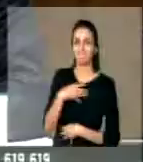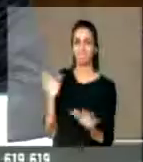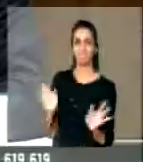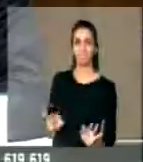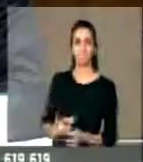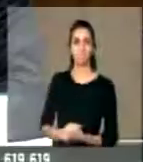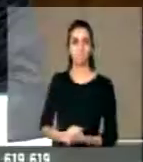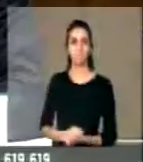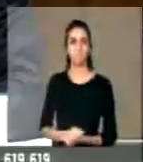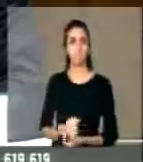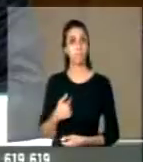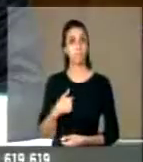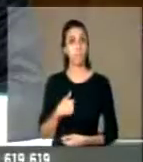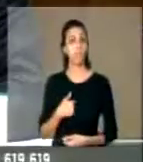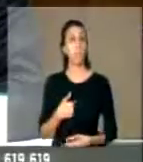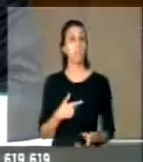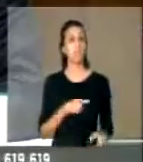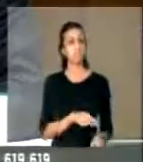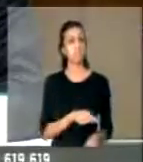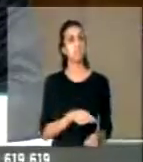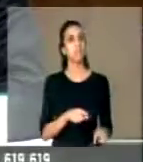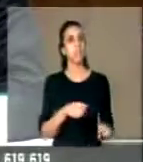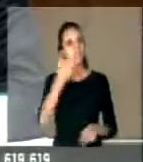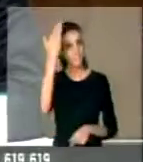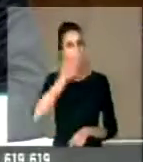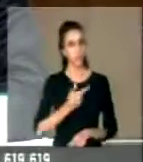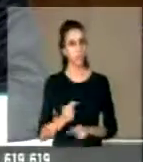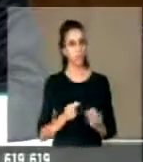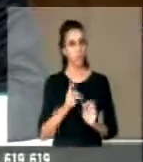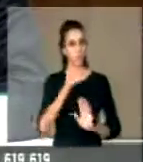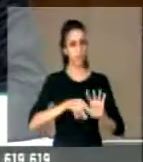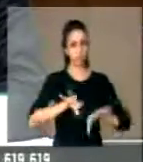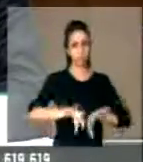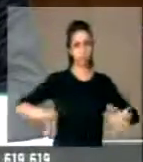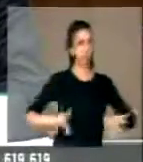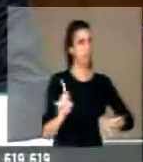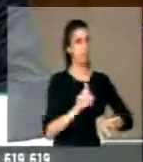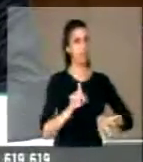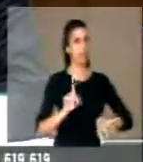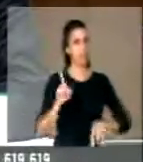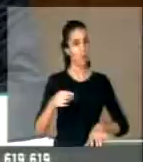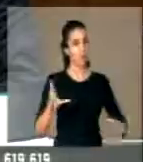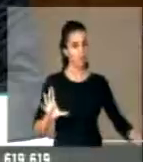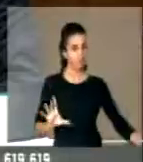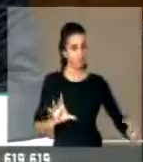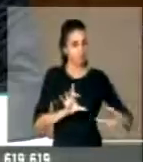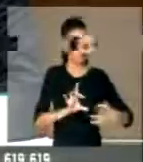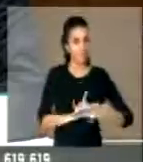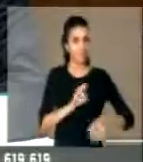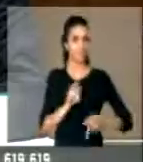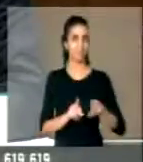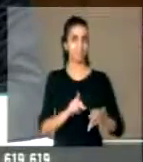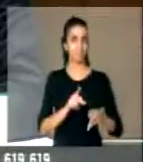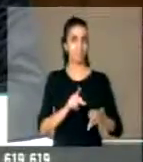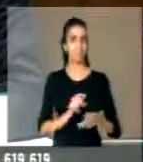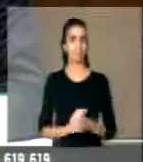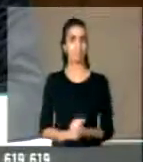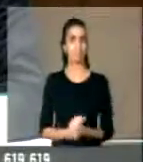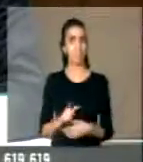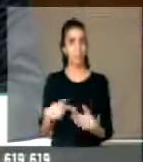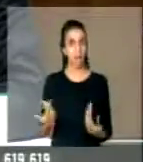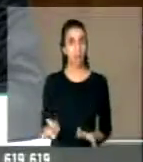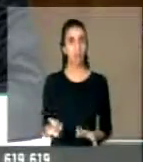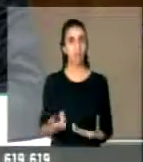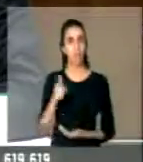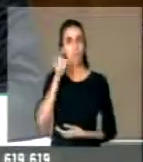como prova de que não era um projeto separatista, mas de unidade nacional sob outros fundamentos, agregou-se a